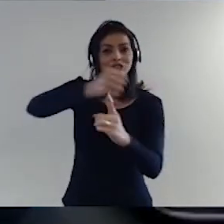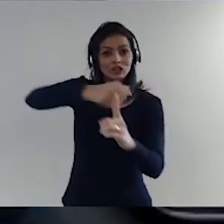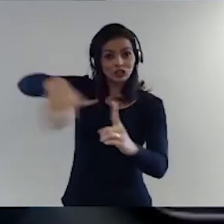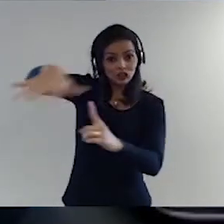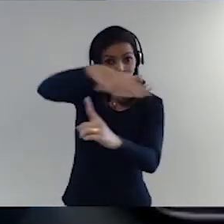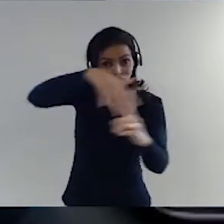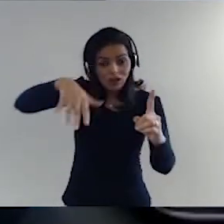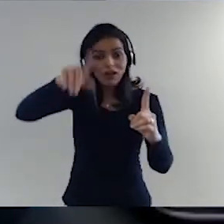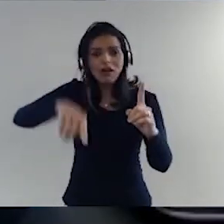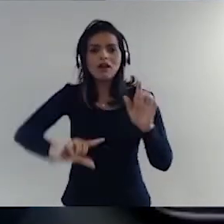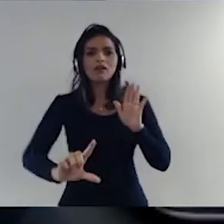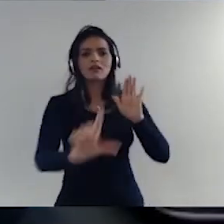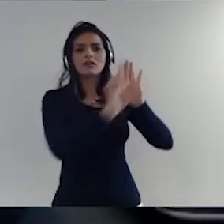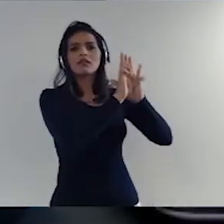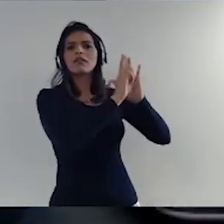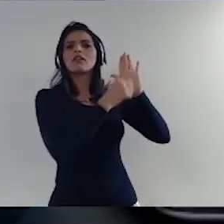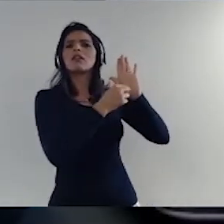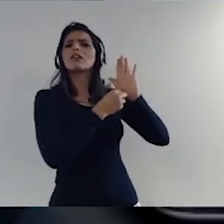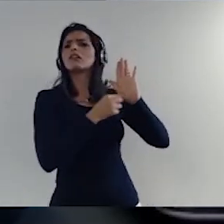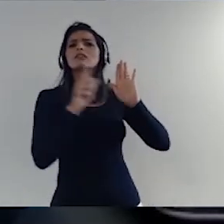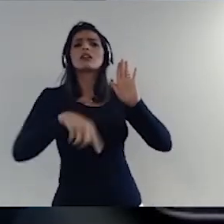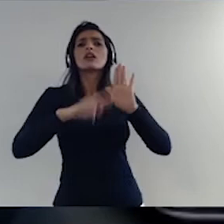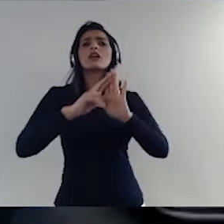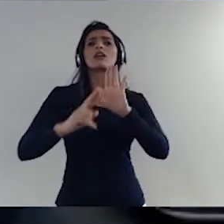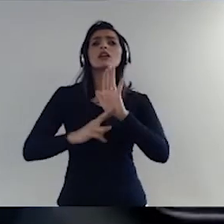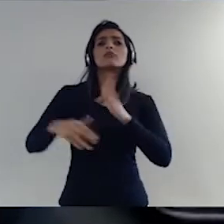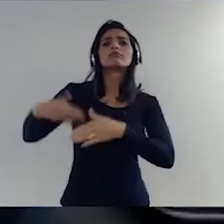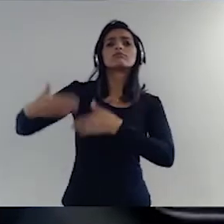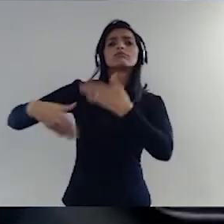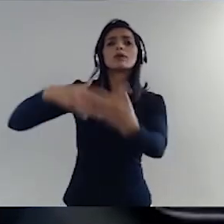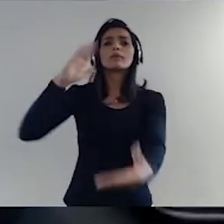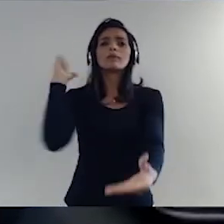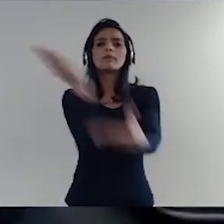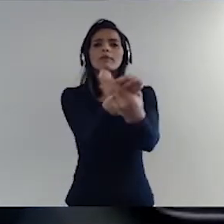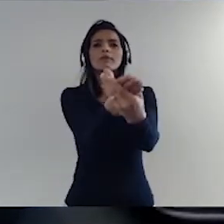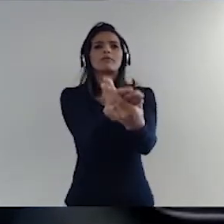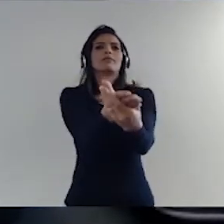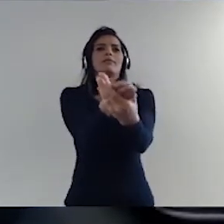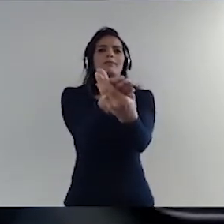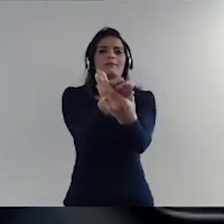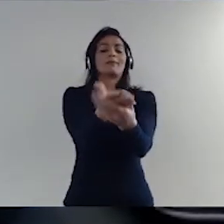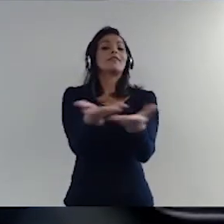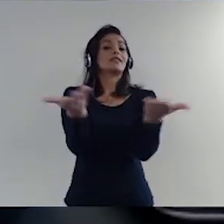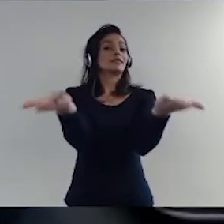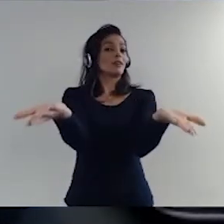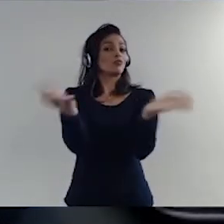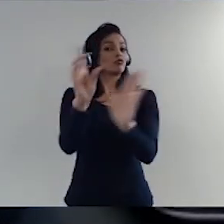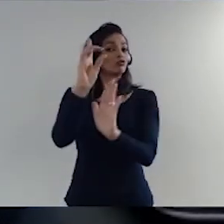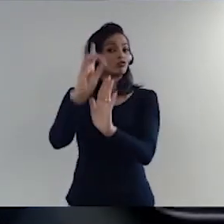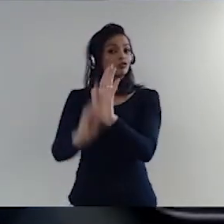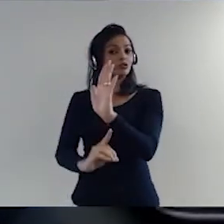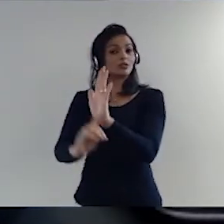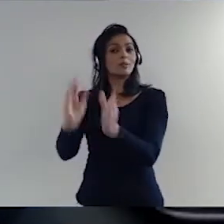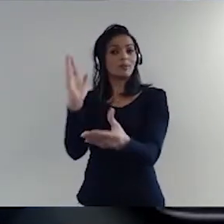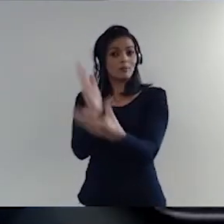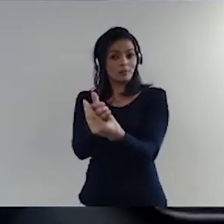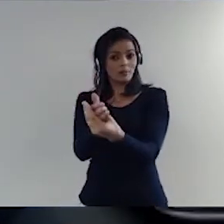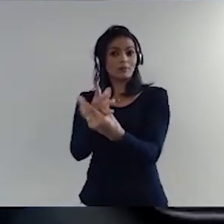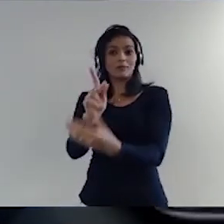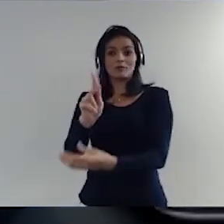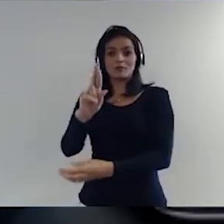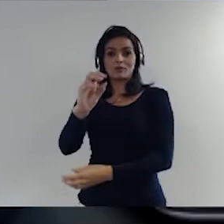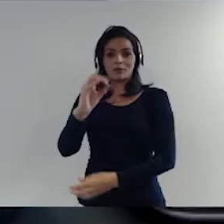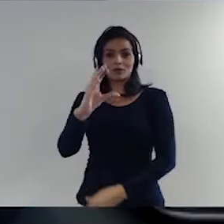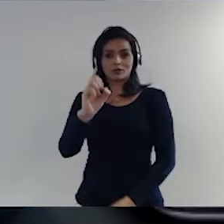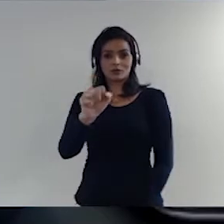que regulam o andamento processual. O direito processual precisa de